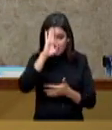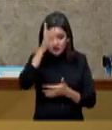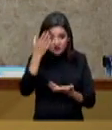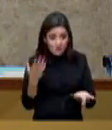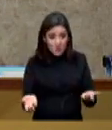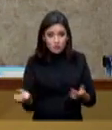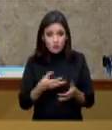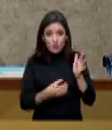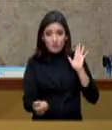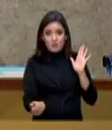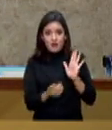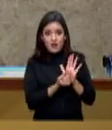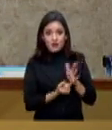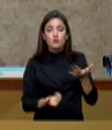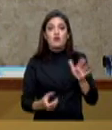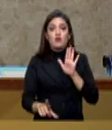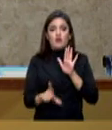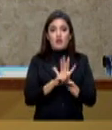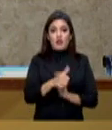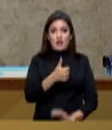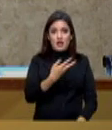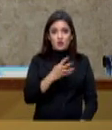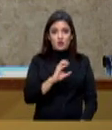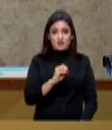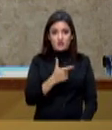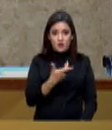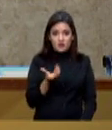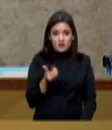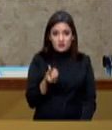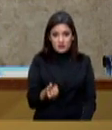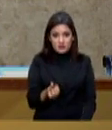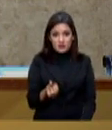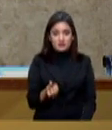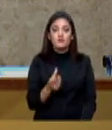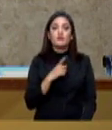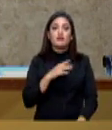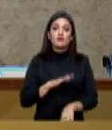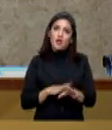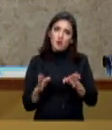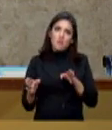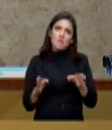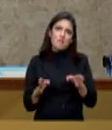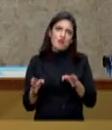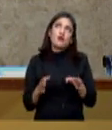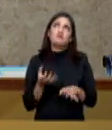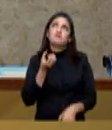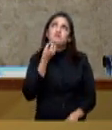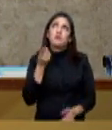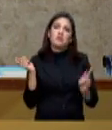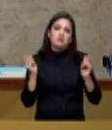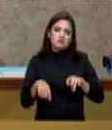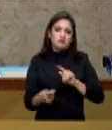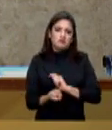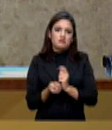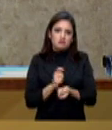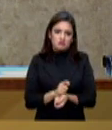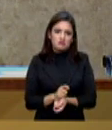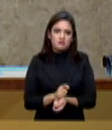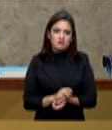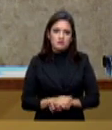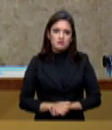do saneamento e a Lei 1426 conserta um prazo razoável para adequação